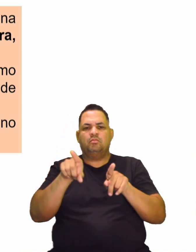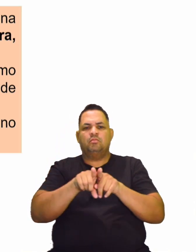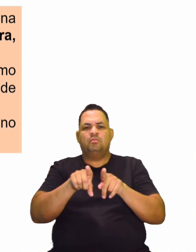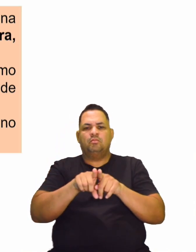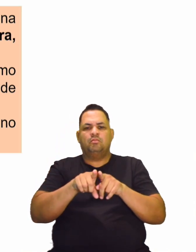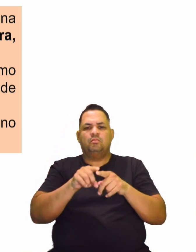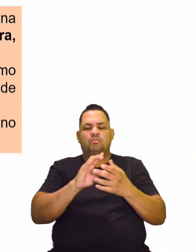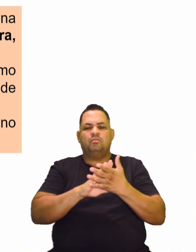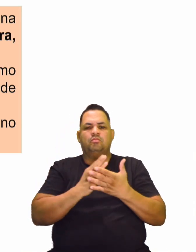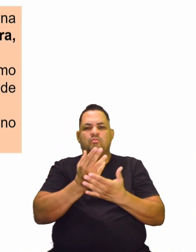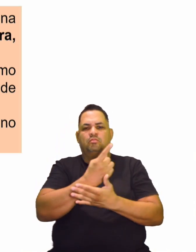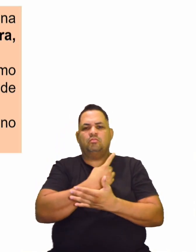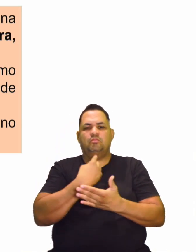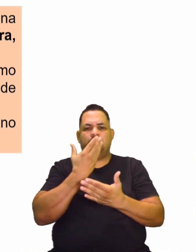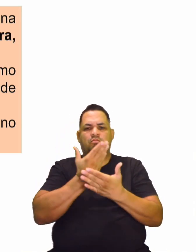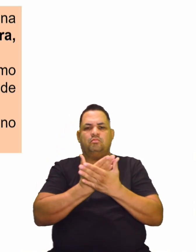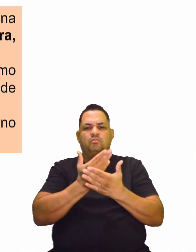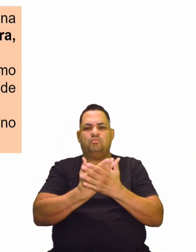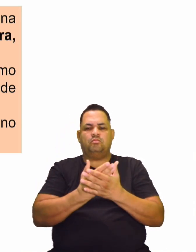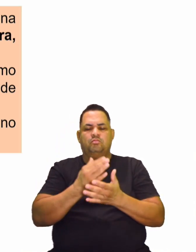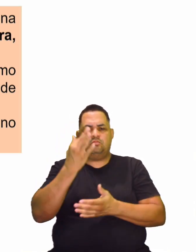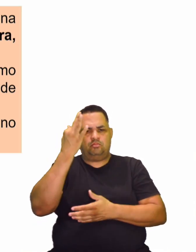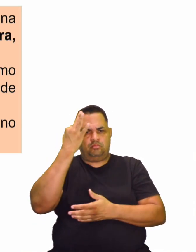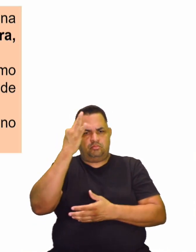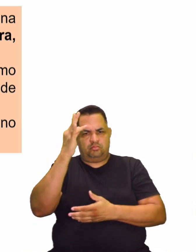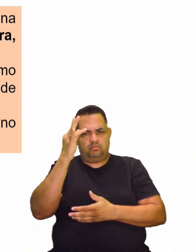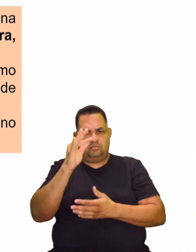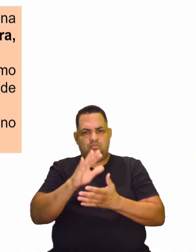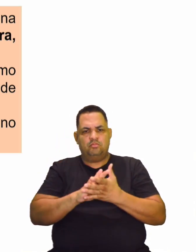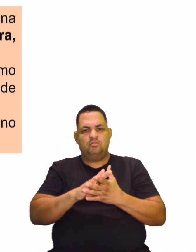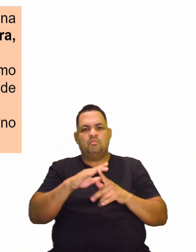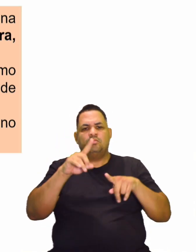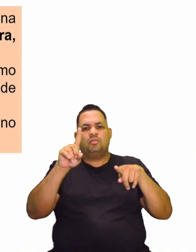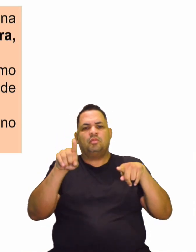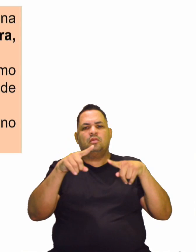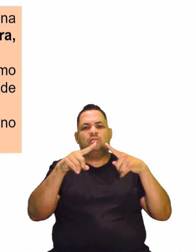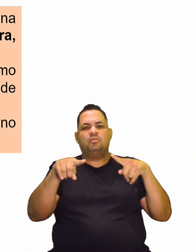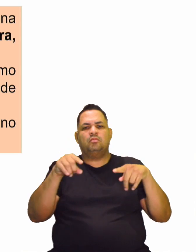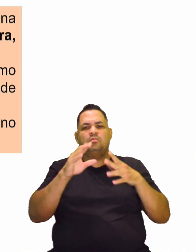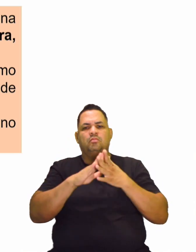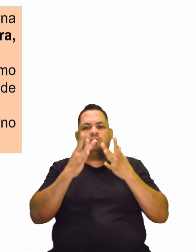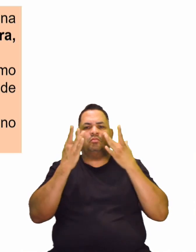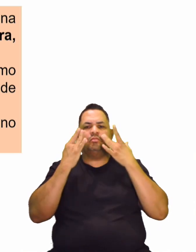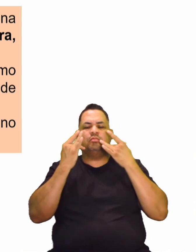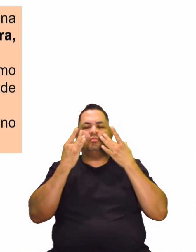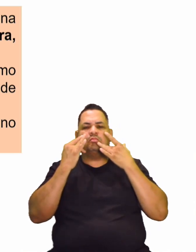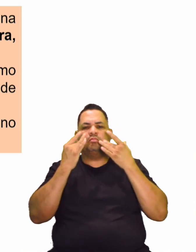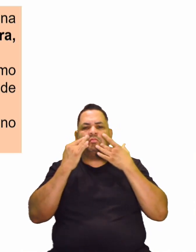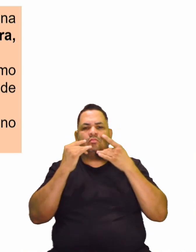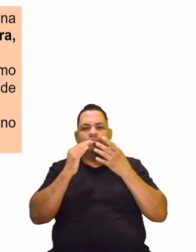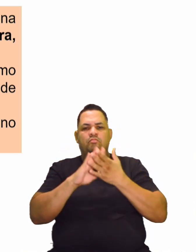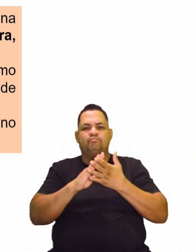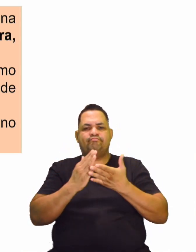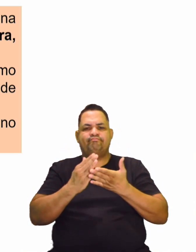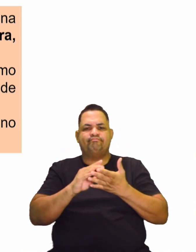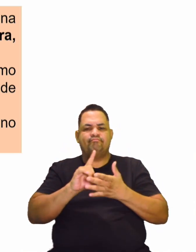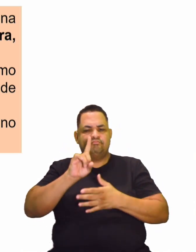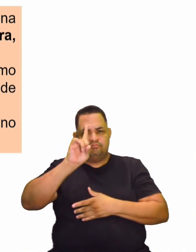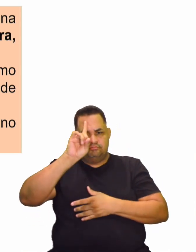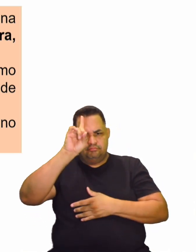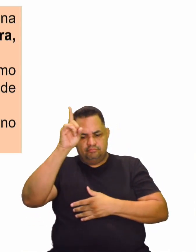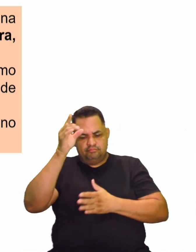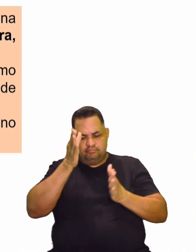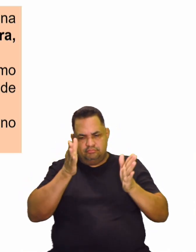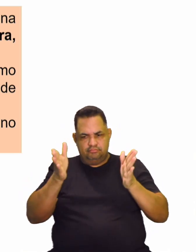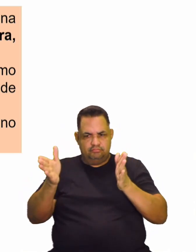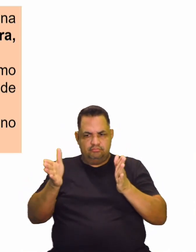estudamos textos, né, desses filósofos. A música, o teatro, então, foi uma invenção nesse